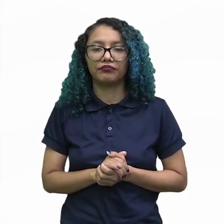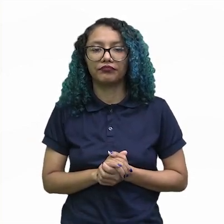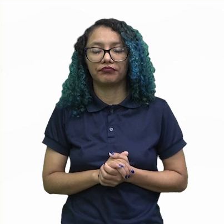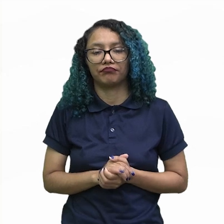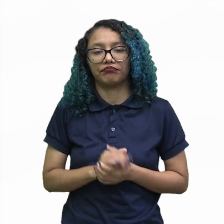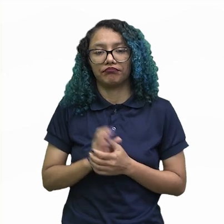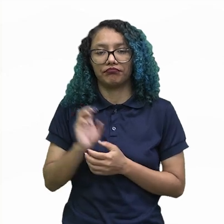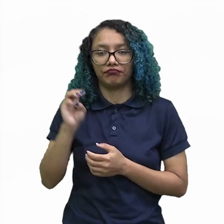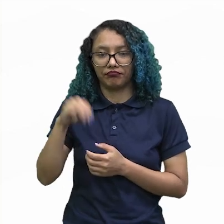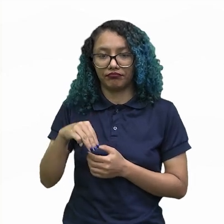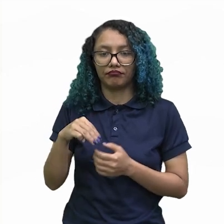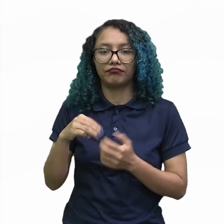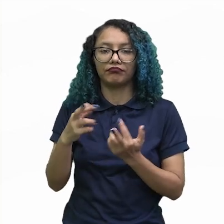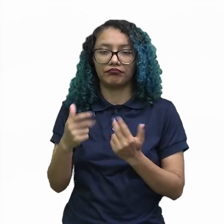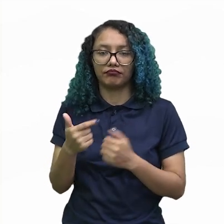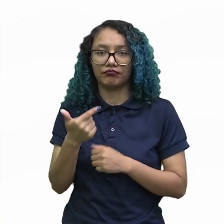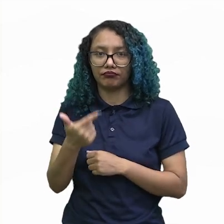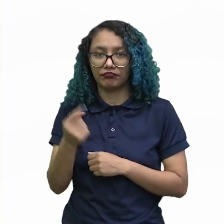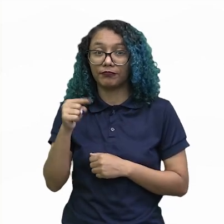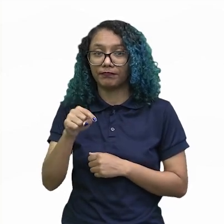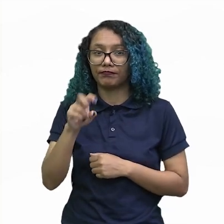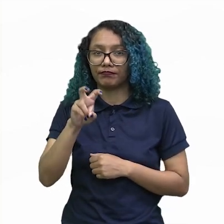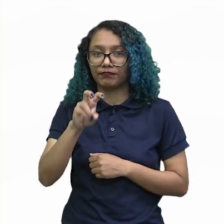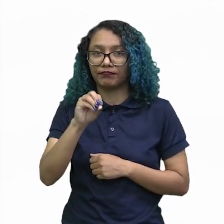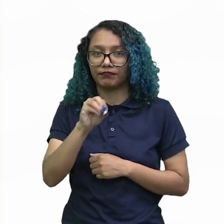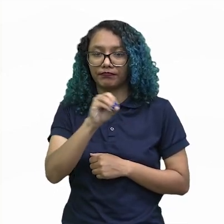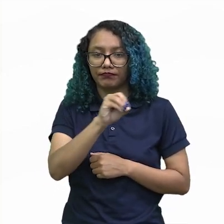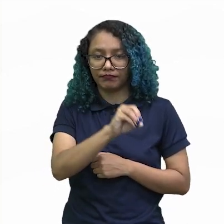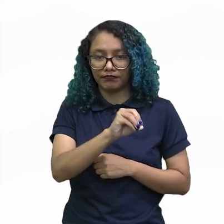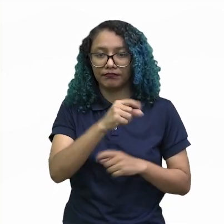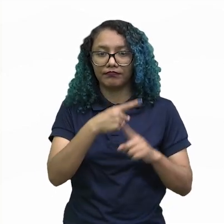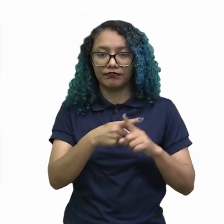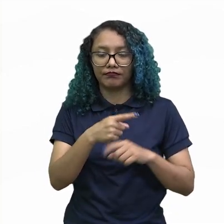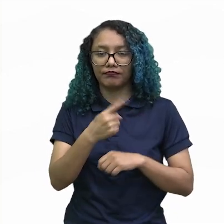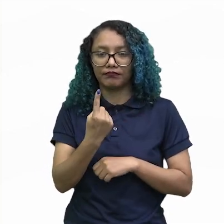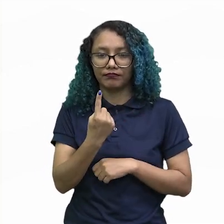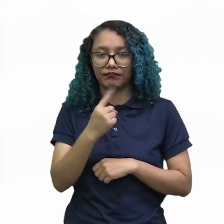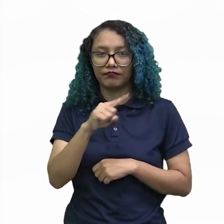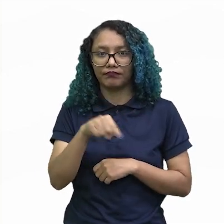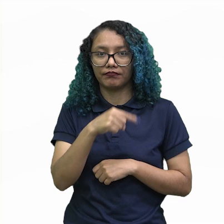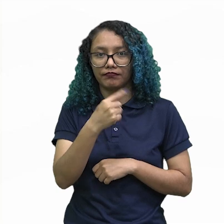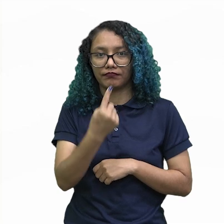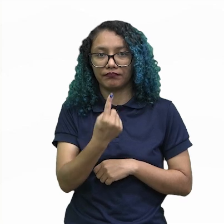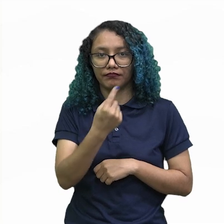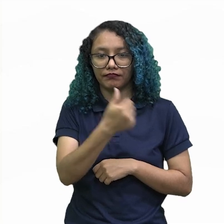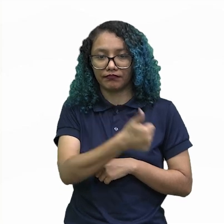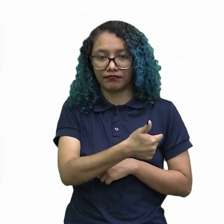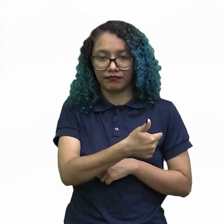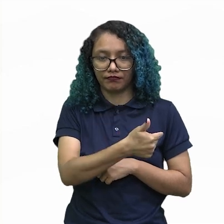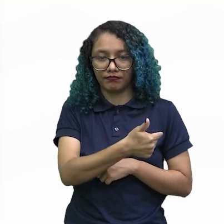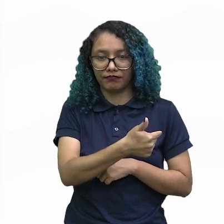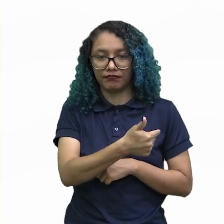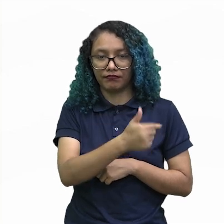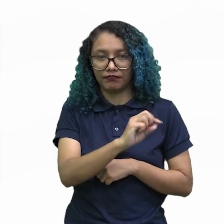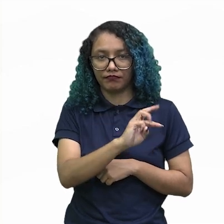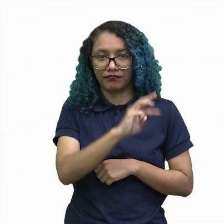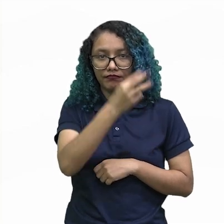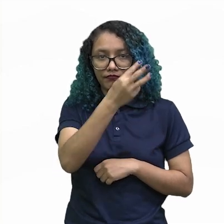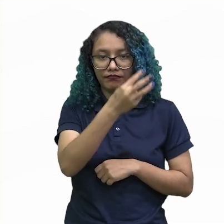montante vai ser igual a 2.500 vezes 1,12 elevado a